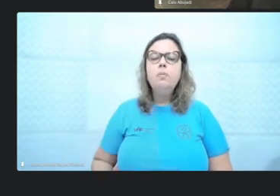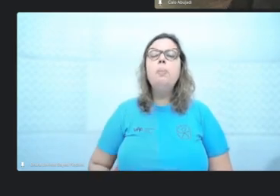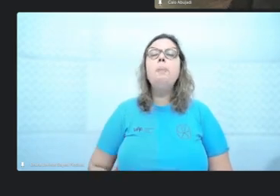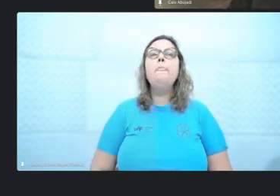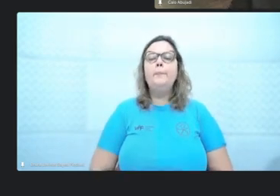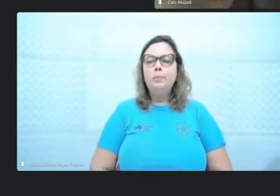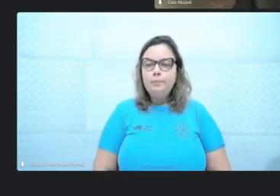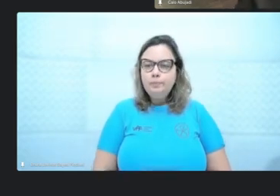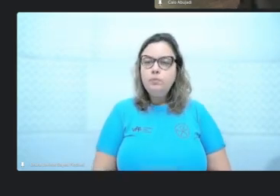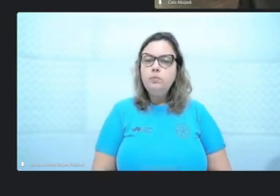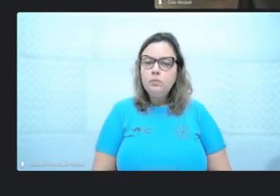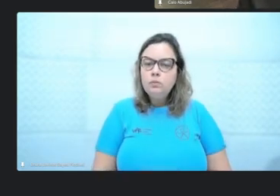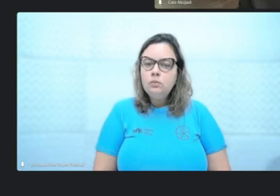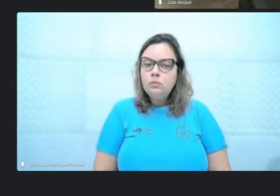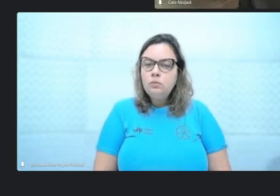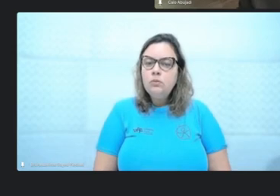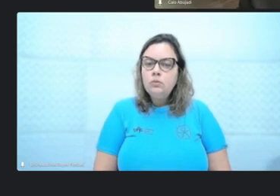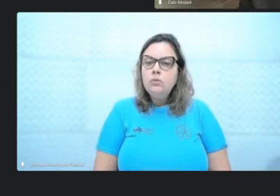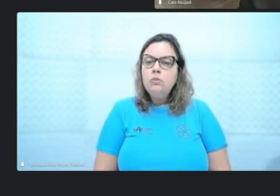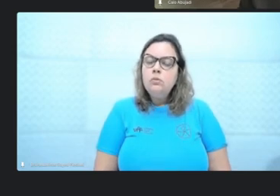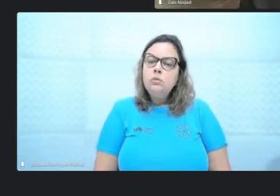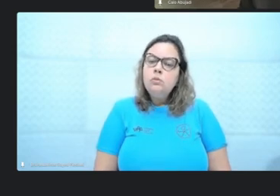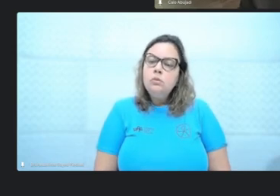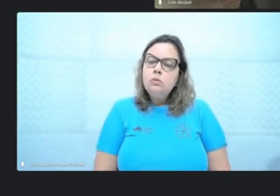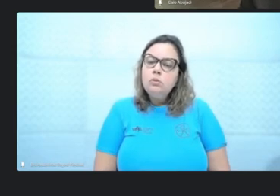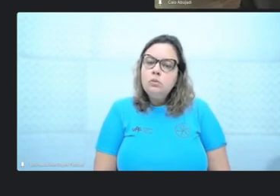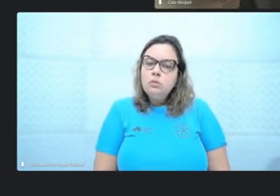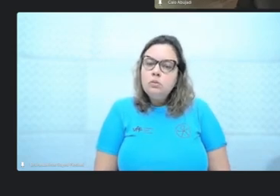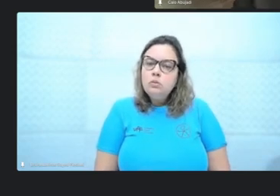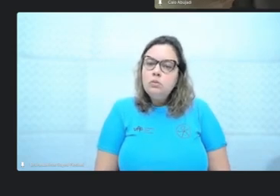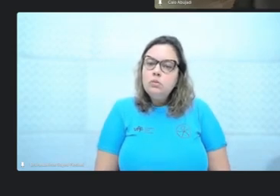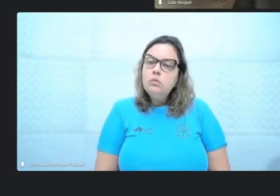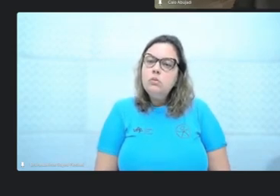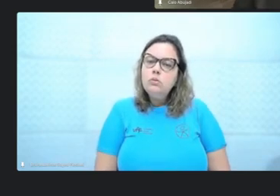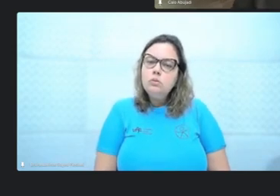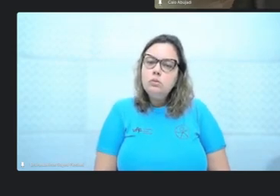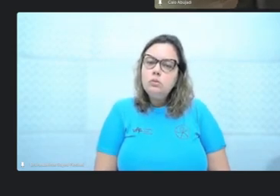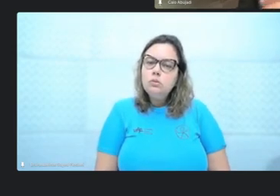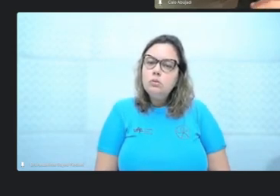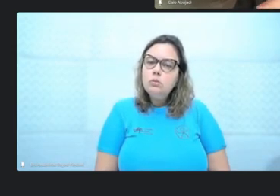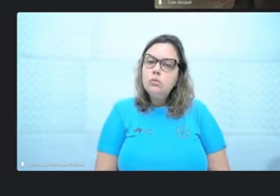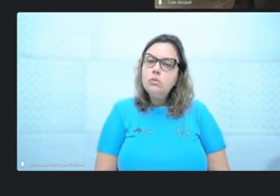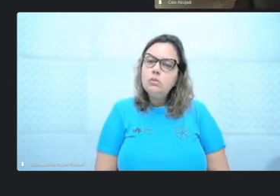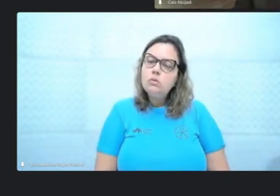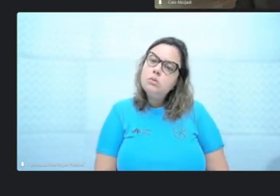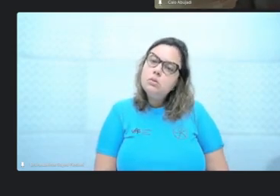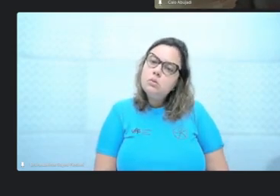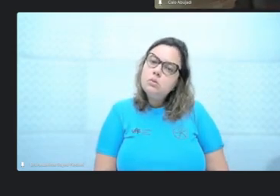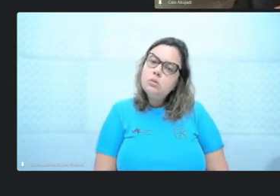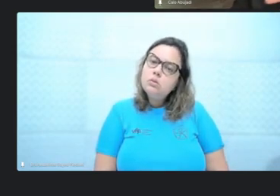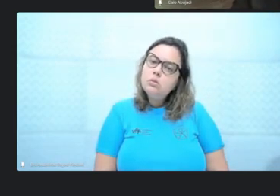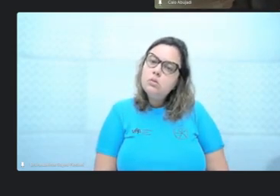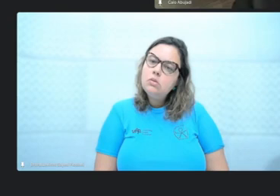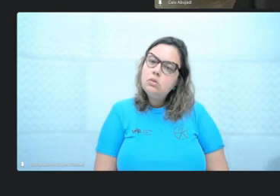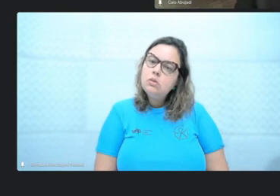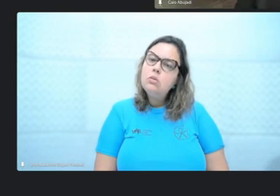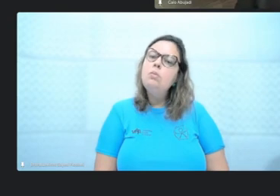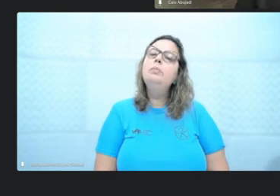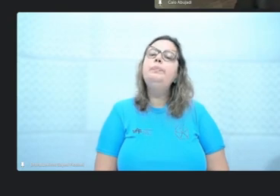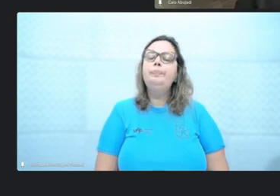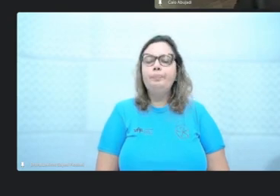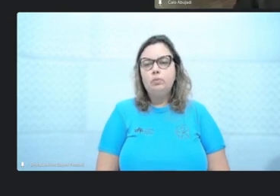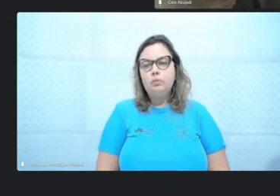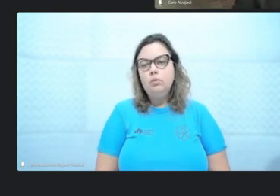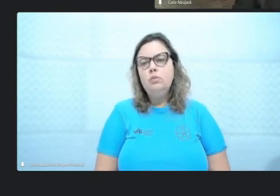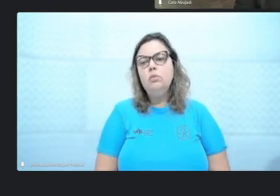na essência do desenvolvimento em si, nas bases do raciocínio do desenvolvimento, esses padrões de alterações do